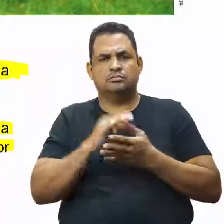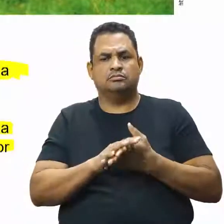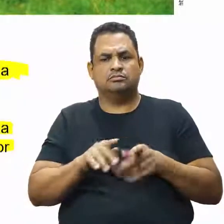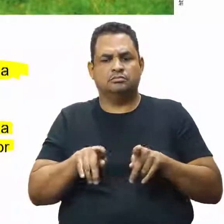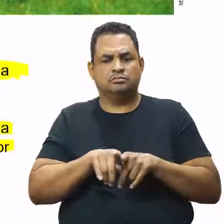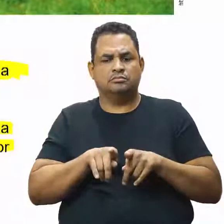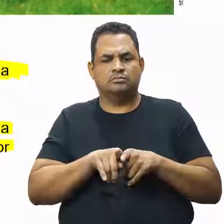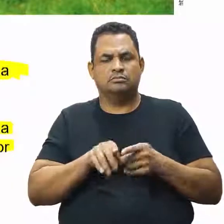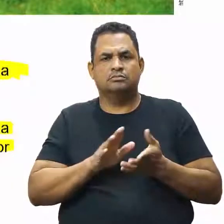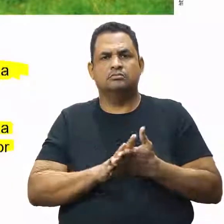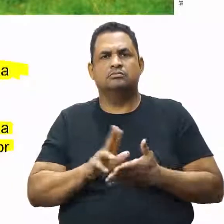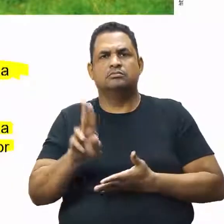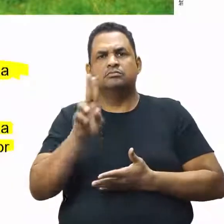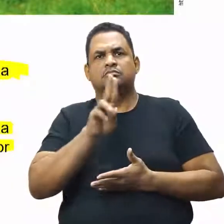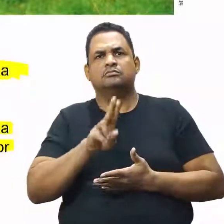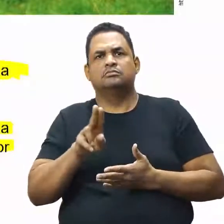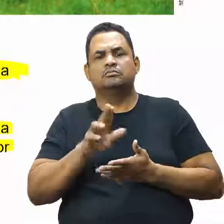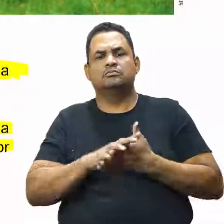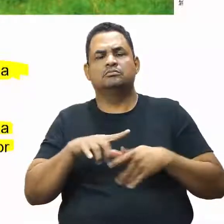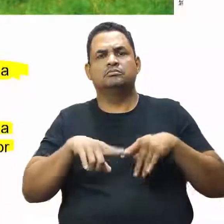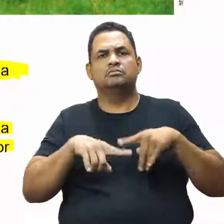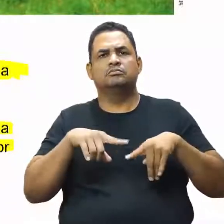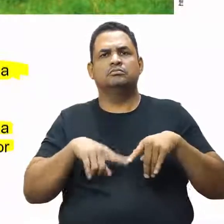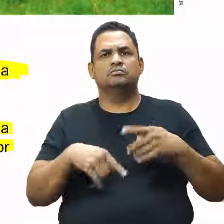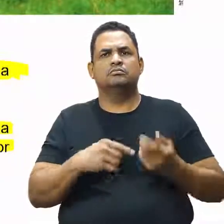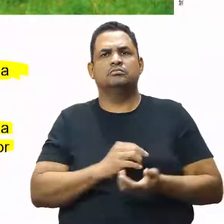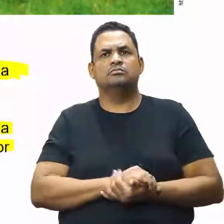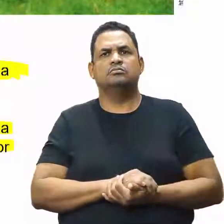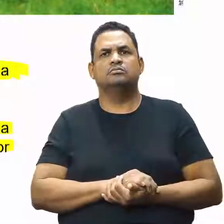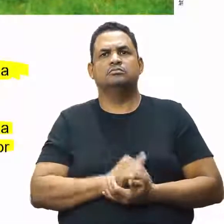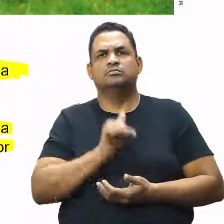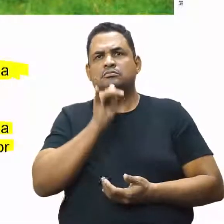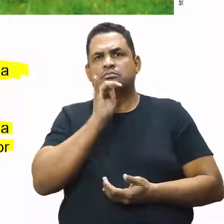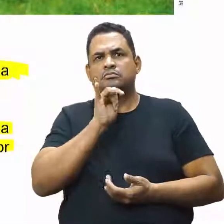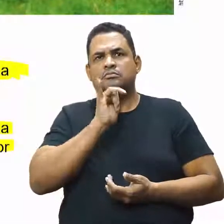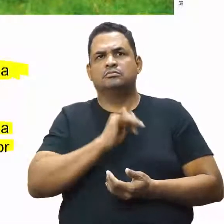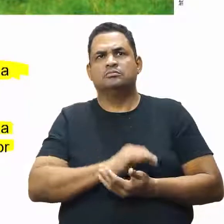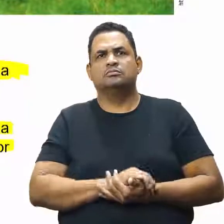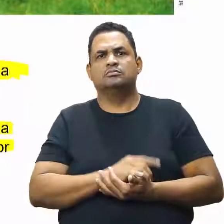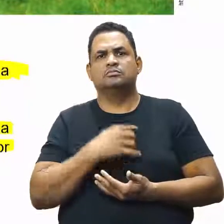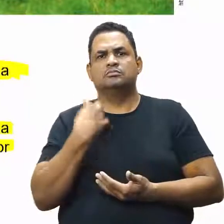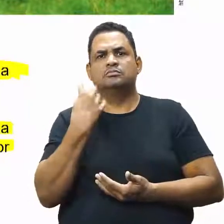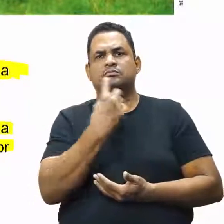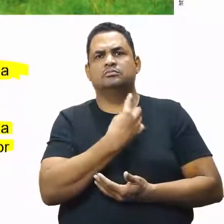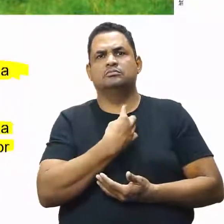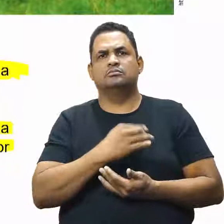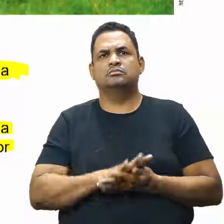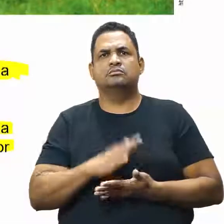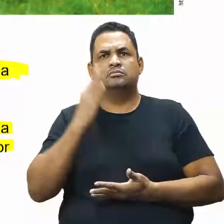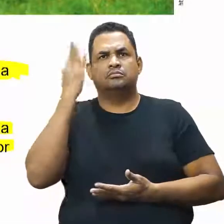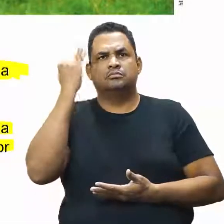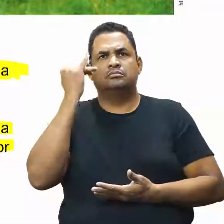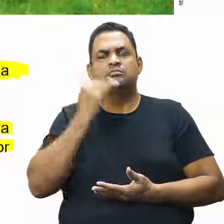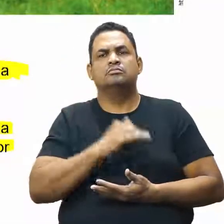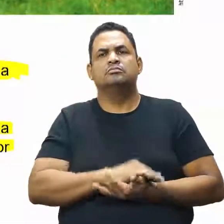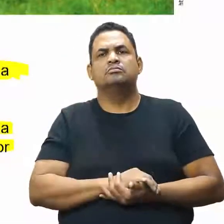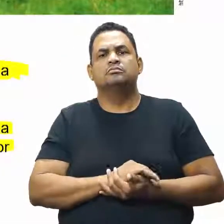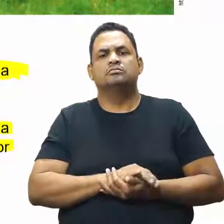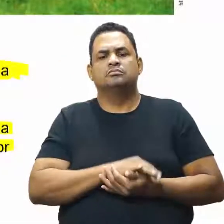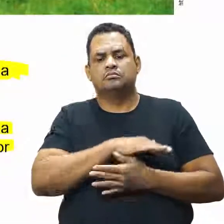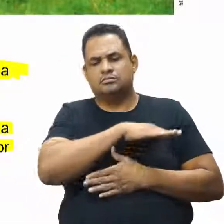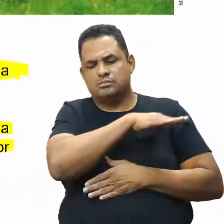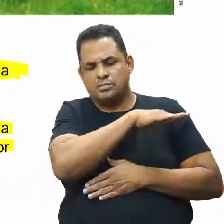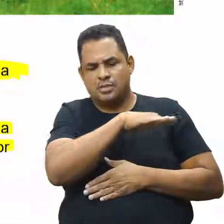se utilizar aqueles recursos. Um exemplo, nós sabemos que dependendo da topografia, né, da